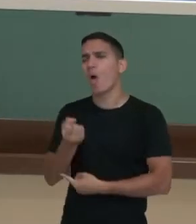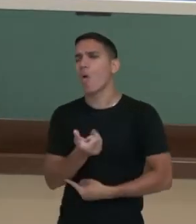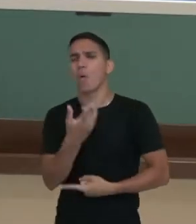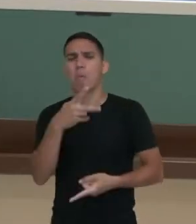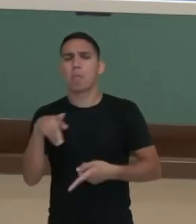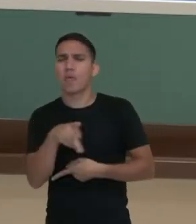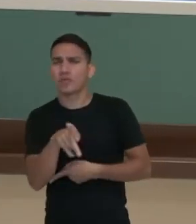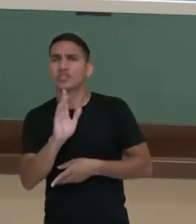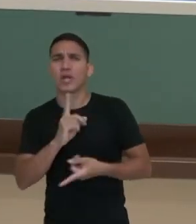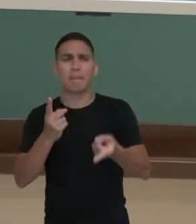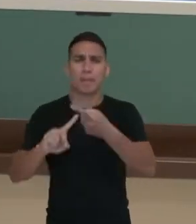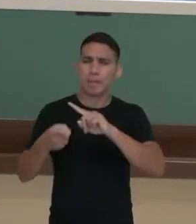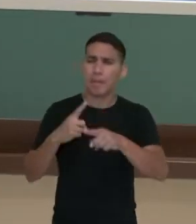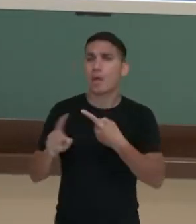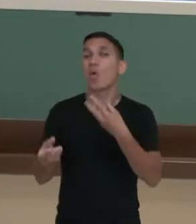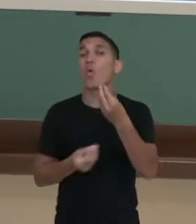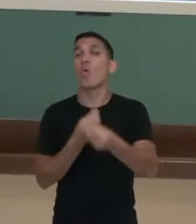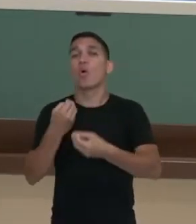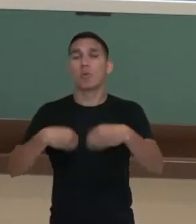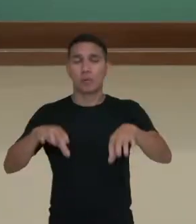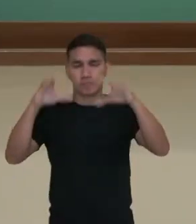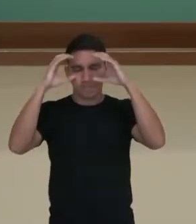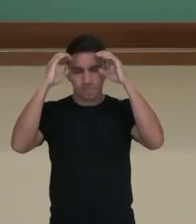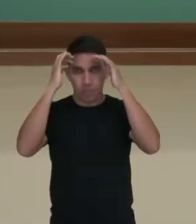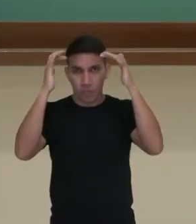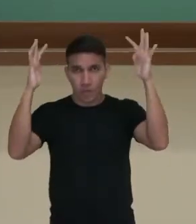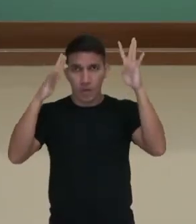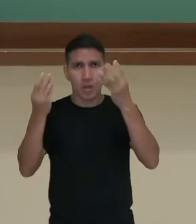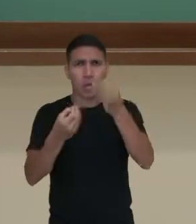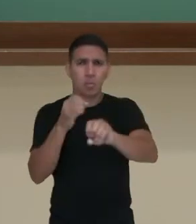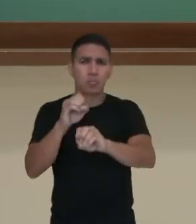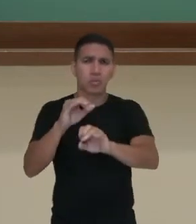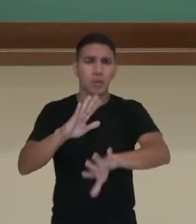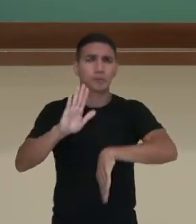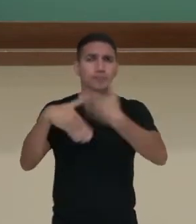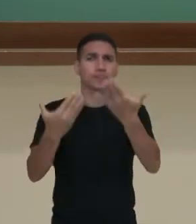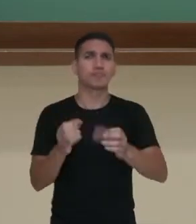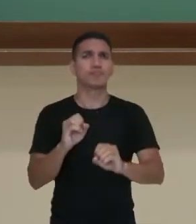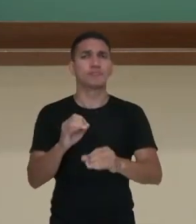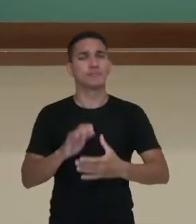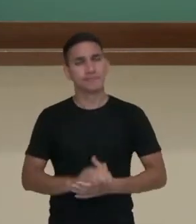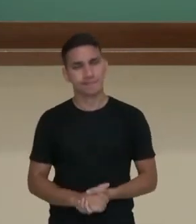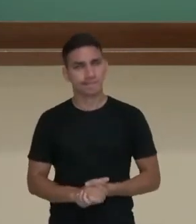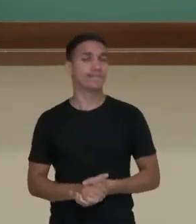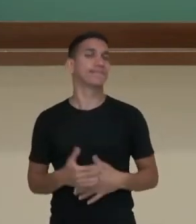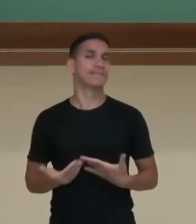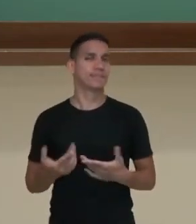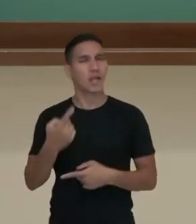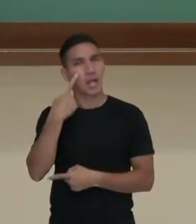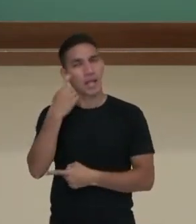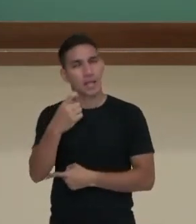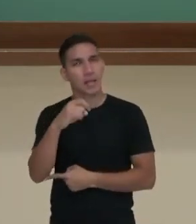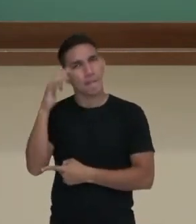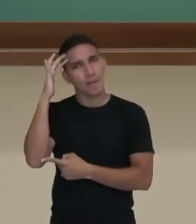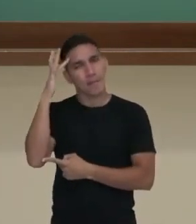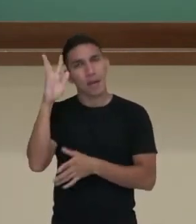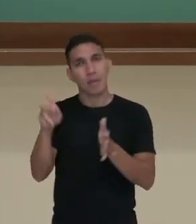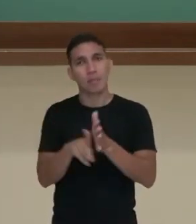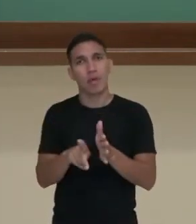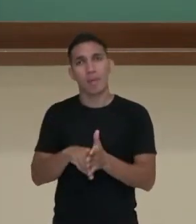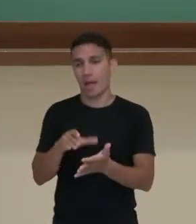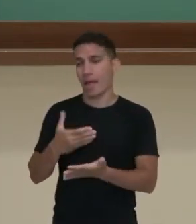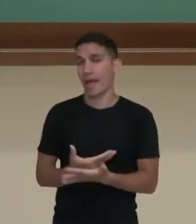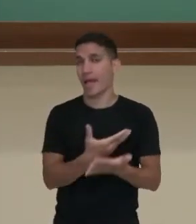virtual poderiam ajudar no ensino. Olha só que interessante. Vamos pensar numa aula de